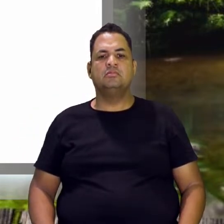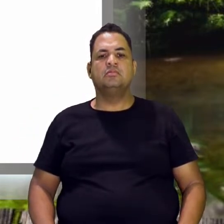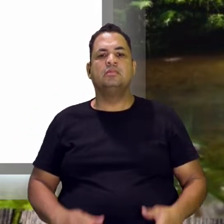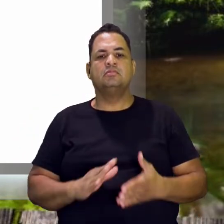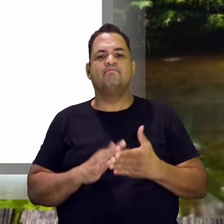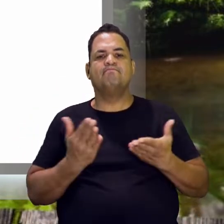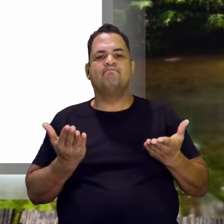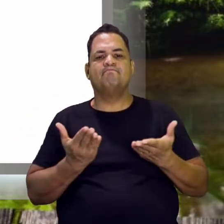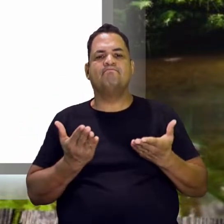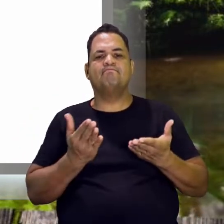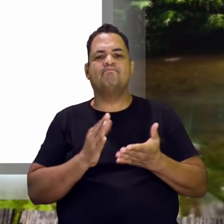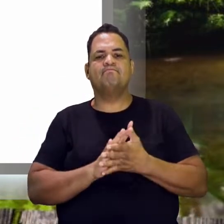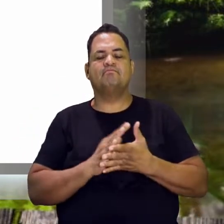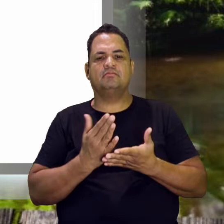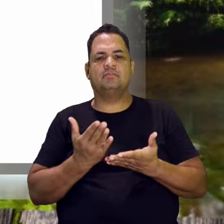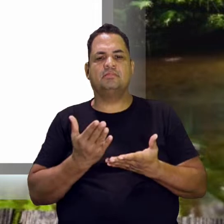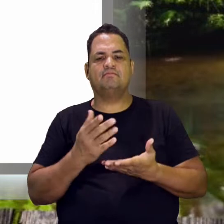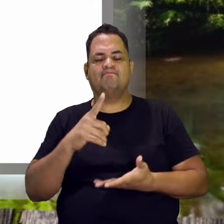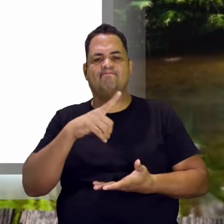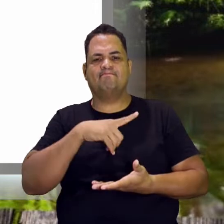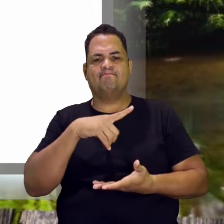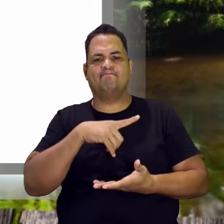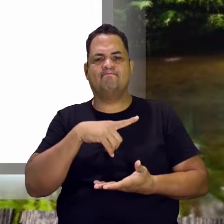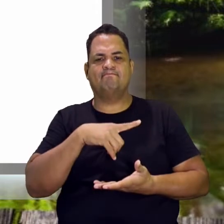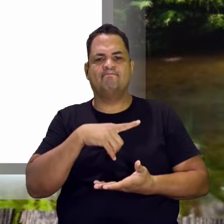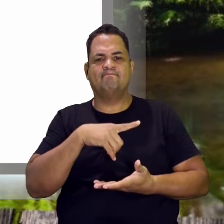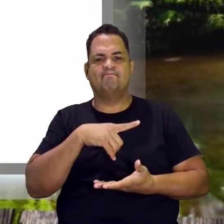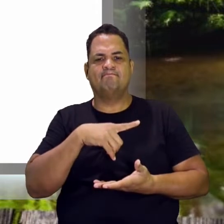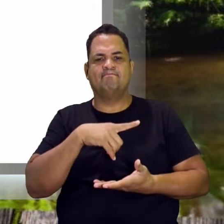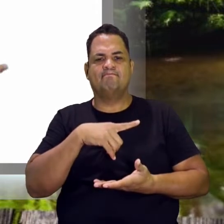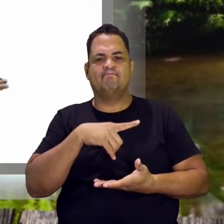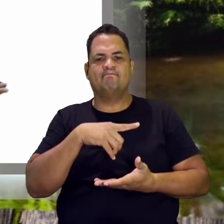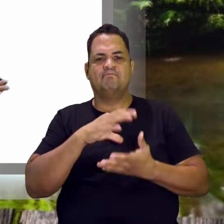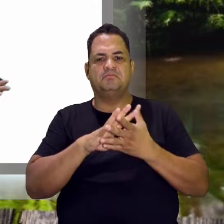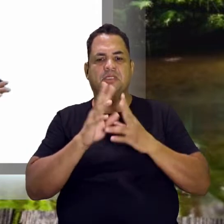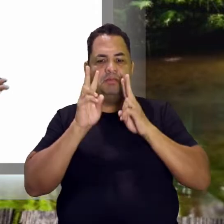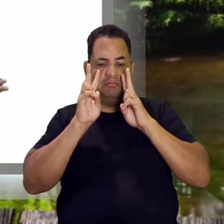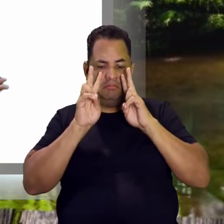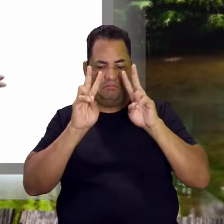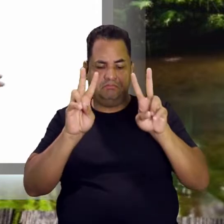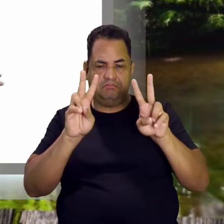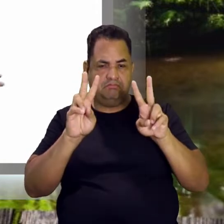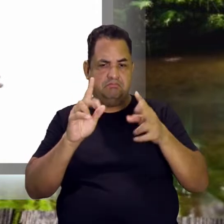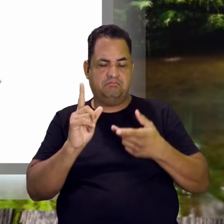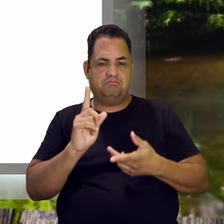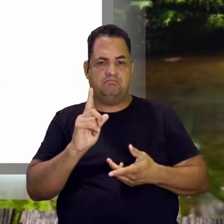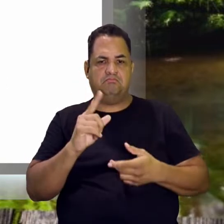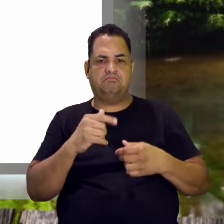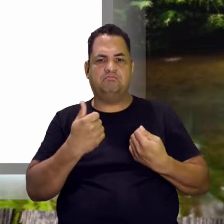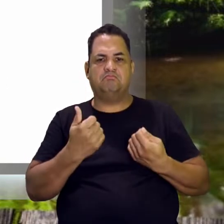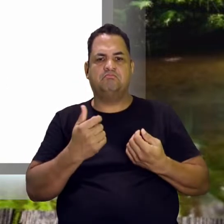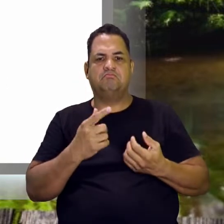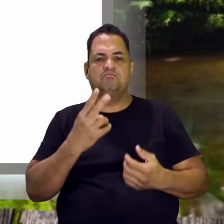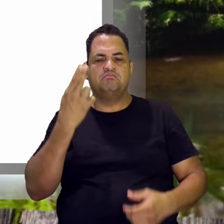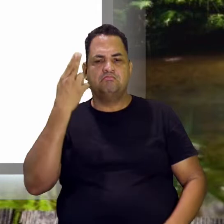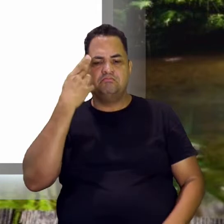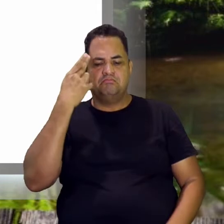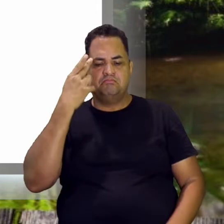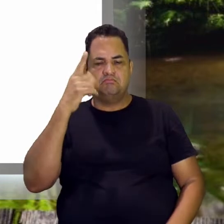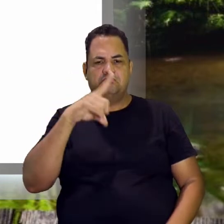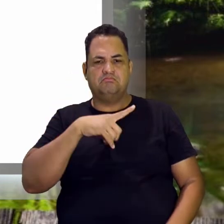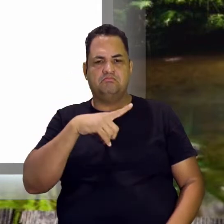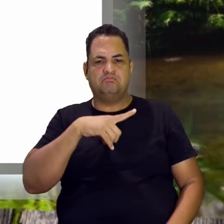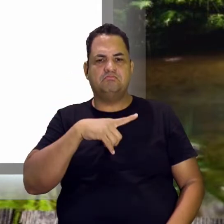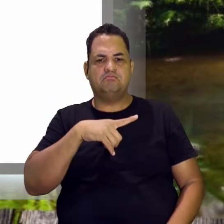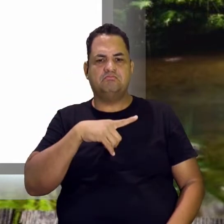que aí você pode ter uma notícia que não estava prevista, né? E aí, normalmente, a gente, quando recebe uma